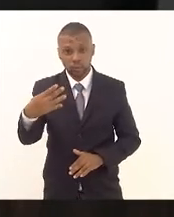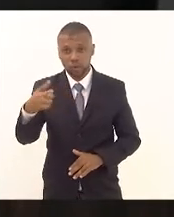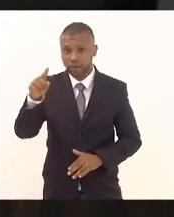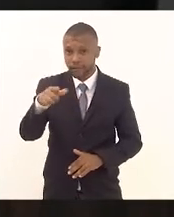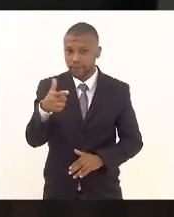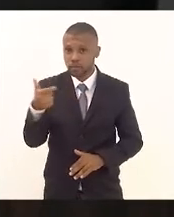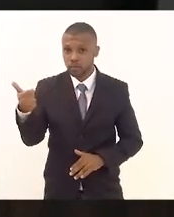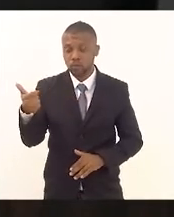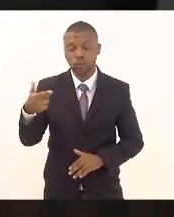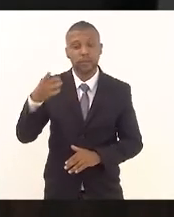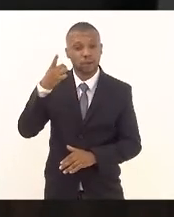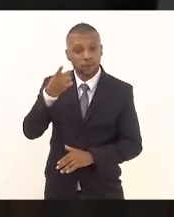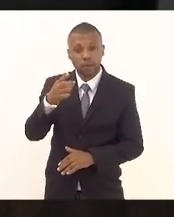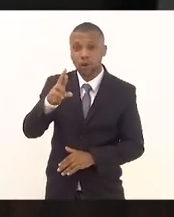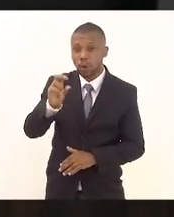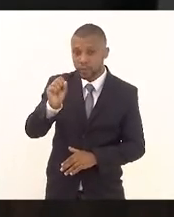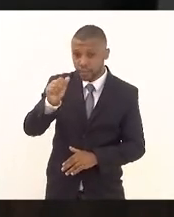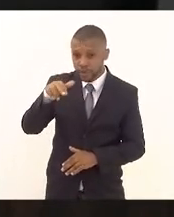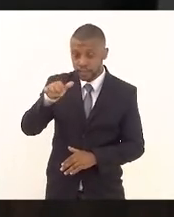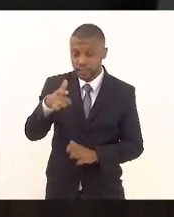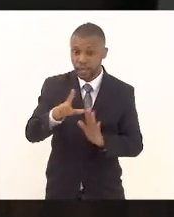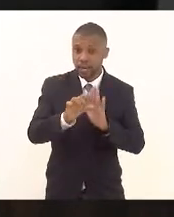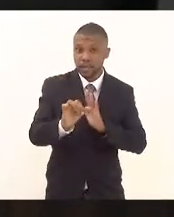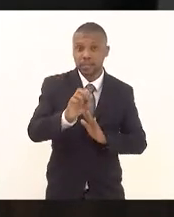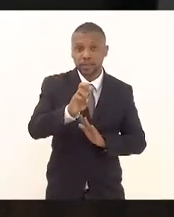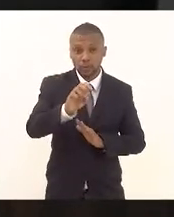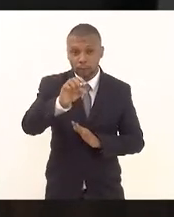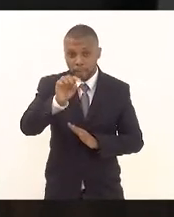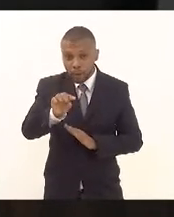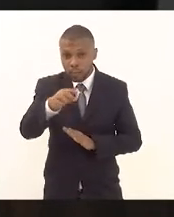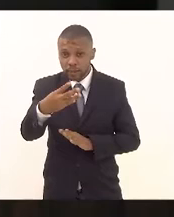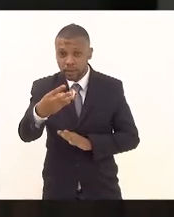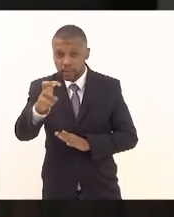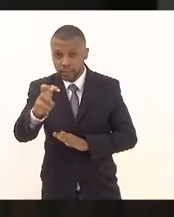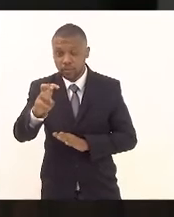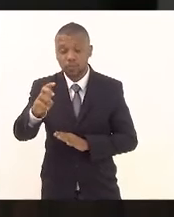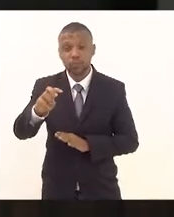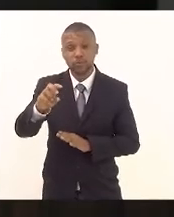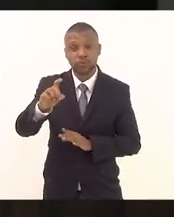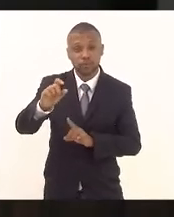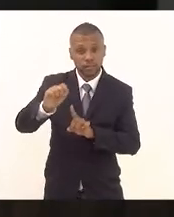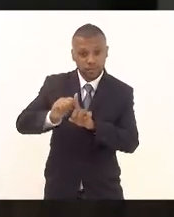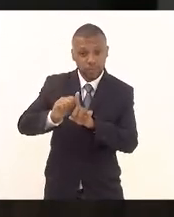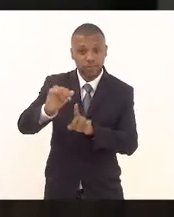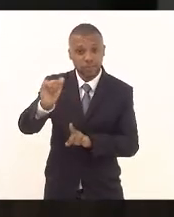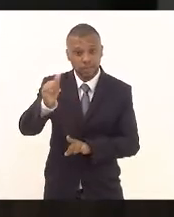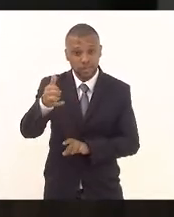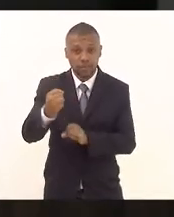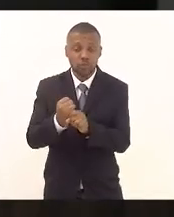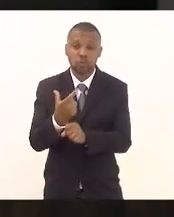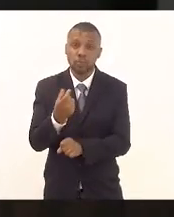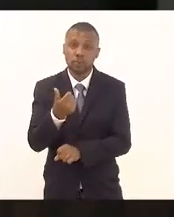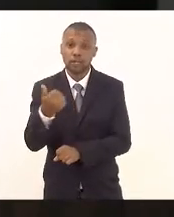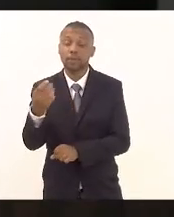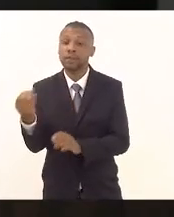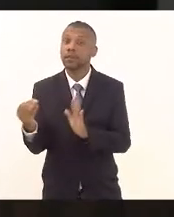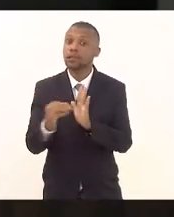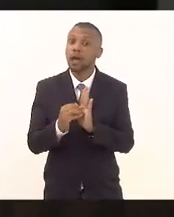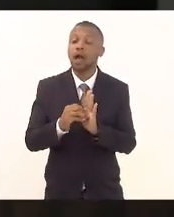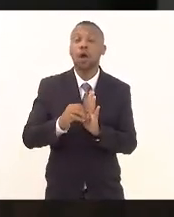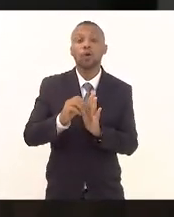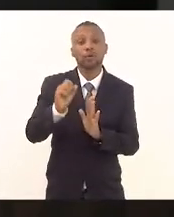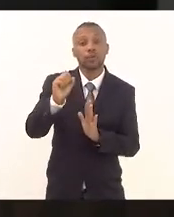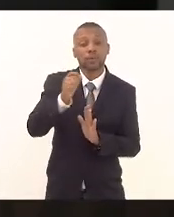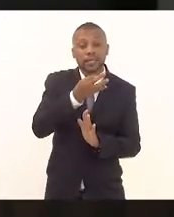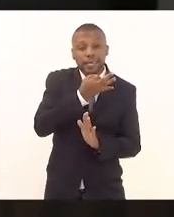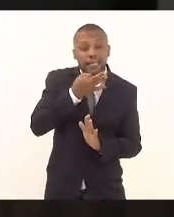Félix, que altera a lei 5.645, de 6 de janeiro de 2010, para incluir o setembro azul no calendário de datas